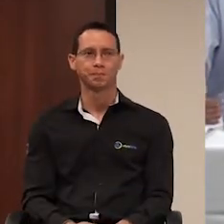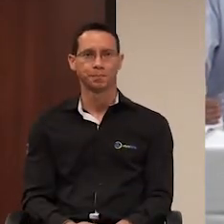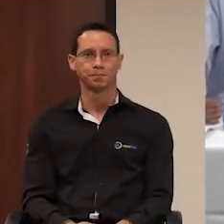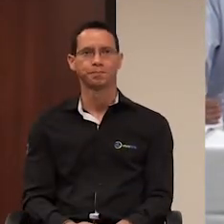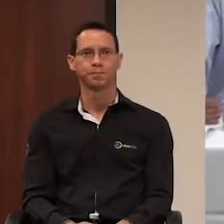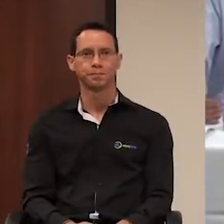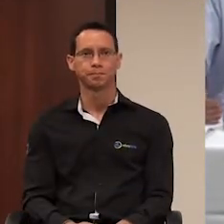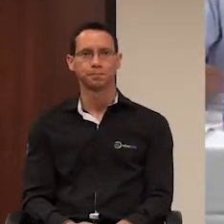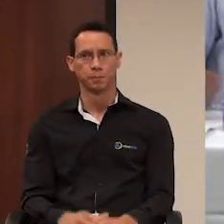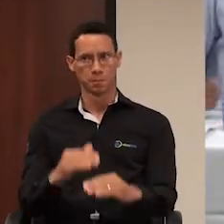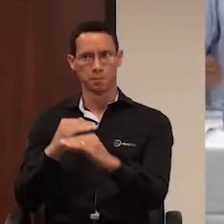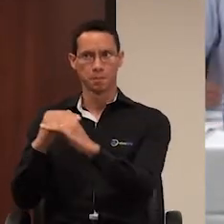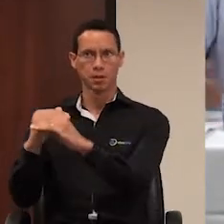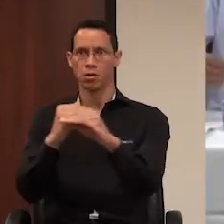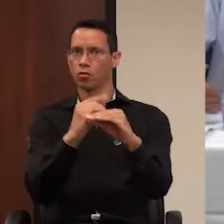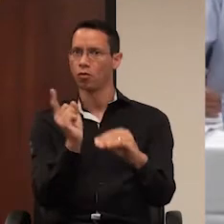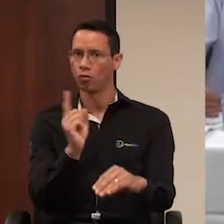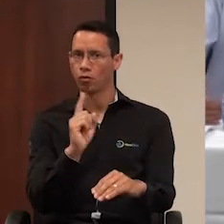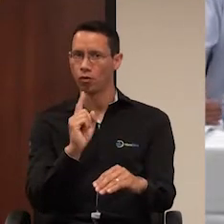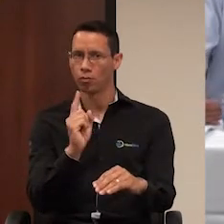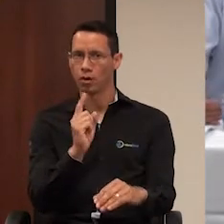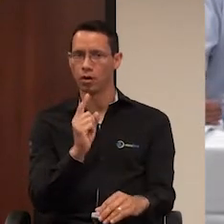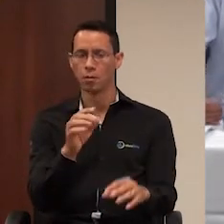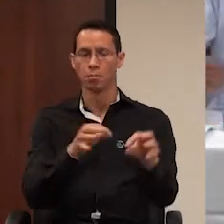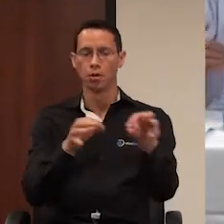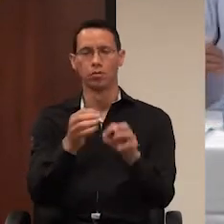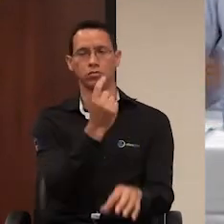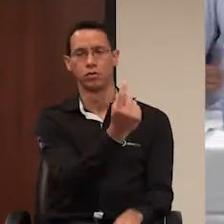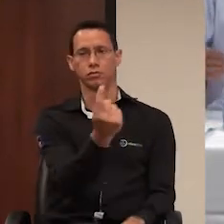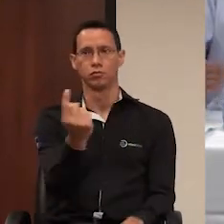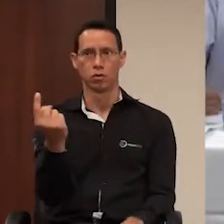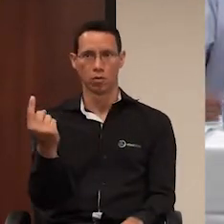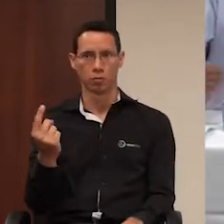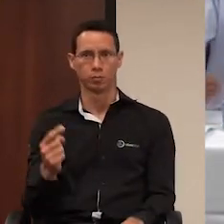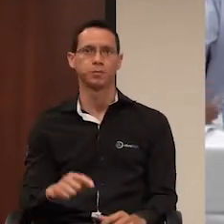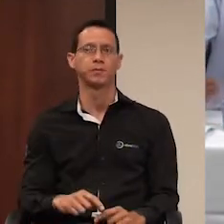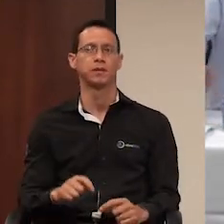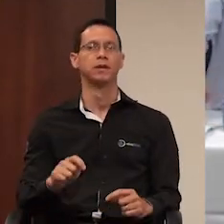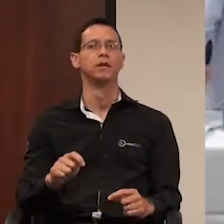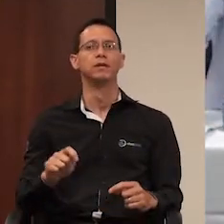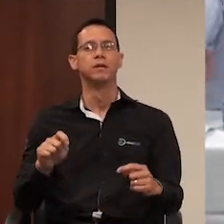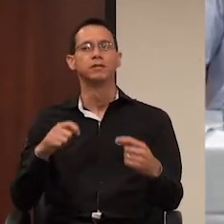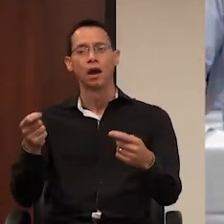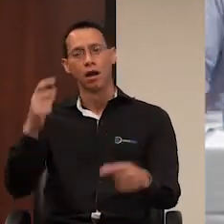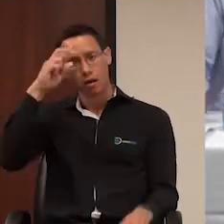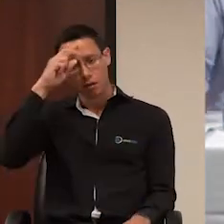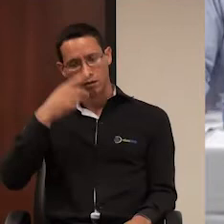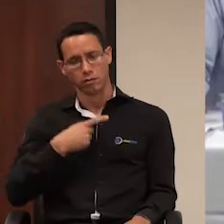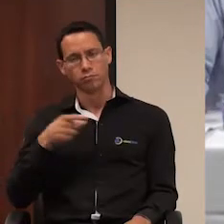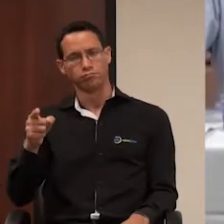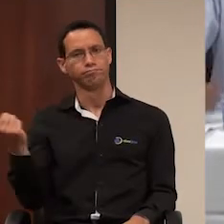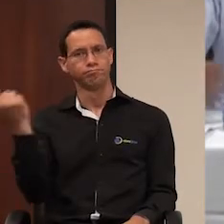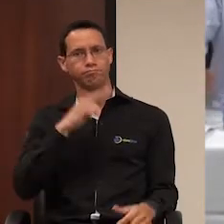Ou seja, pode ser um padrão. Um plano individual que possibilite o exercício da autonomia por parte da